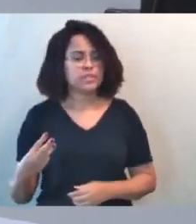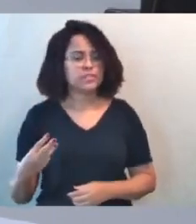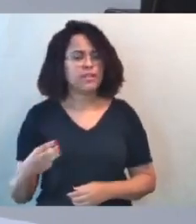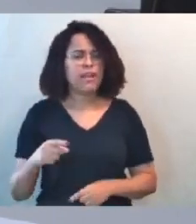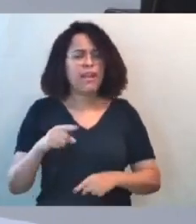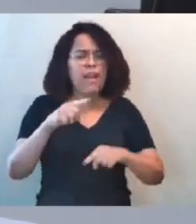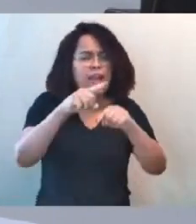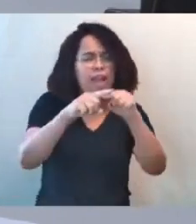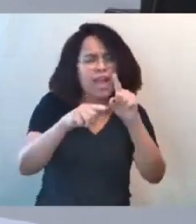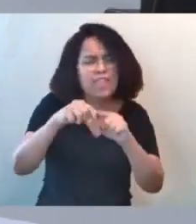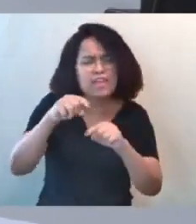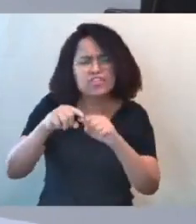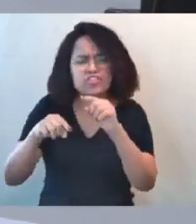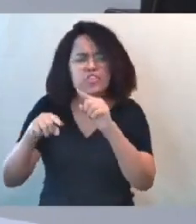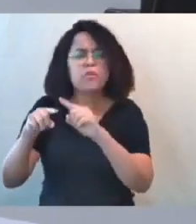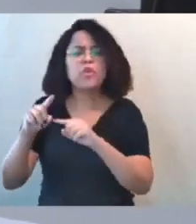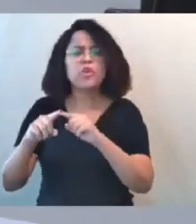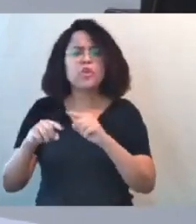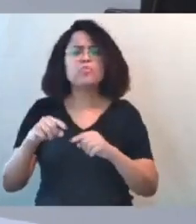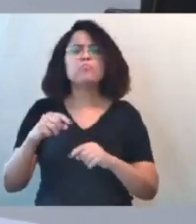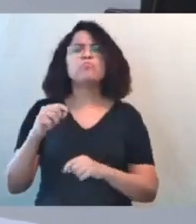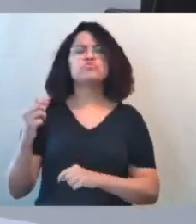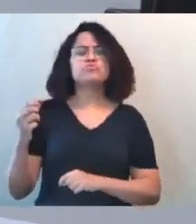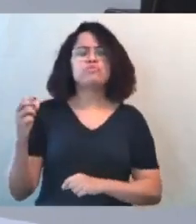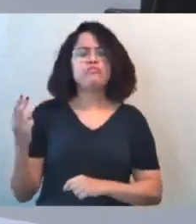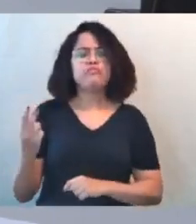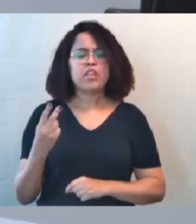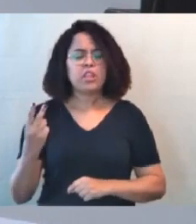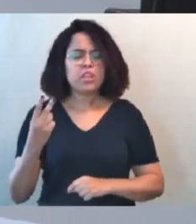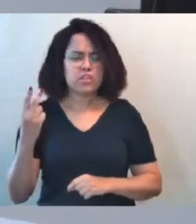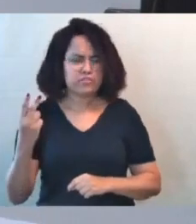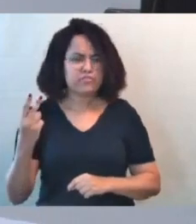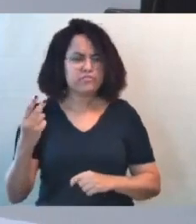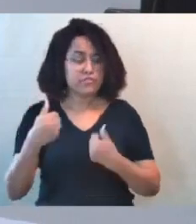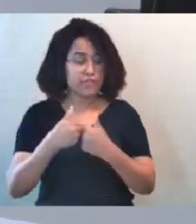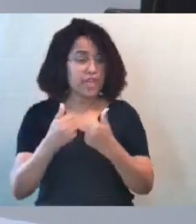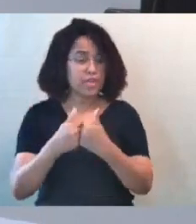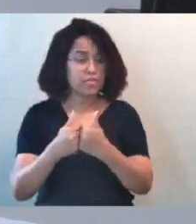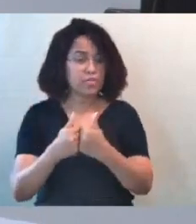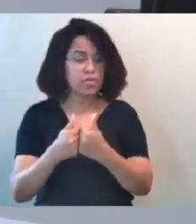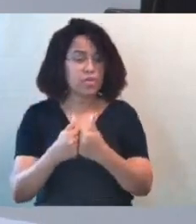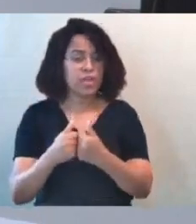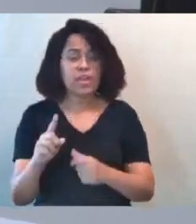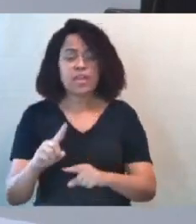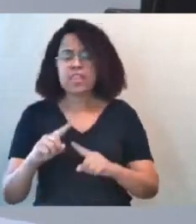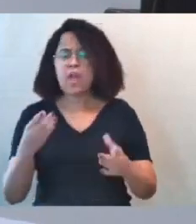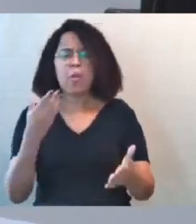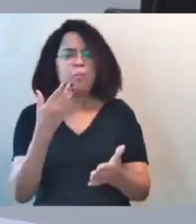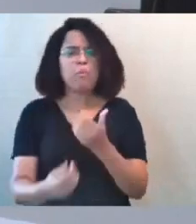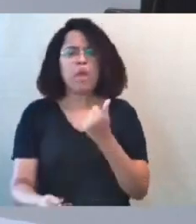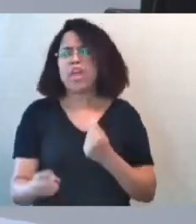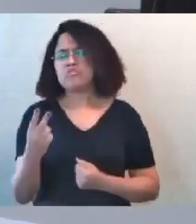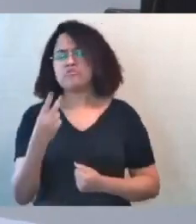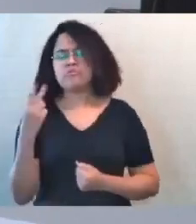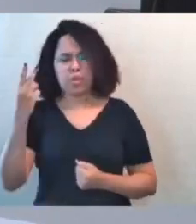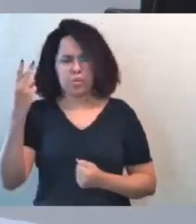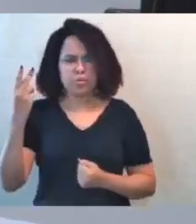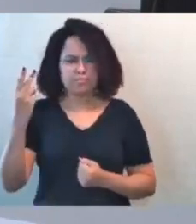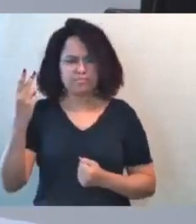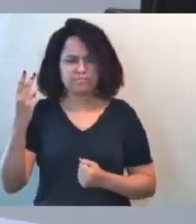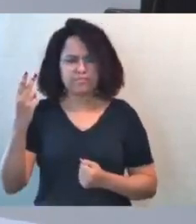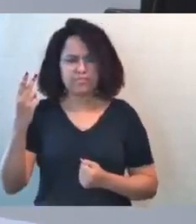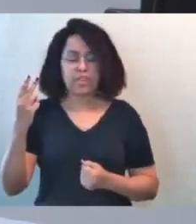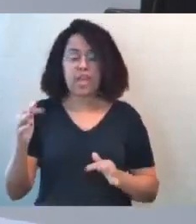é atribuído um valor residual que não é depreciado, razão pela qual, ao fim de sua